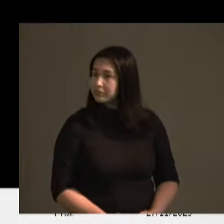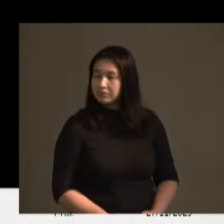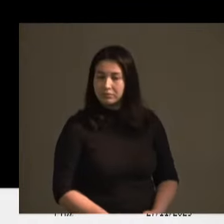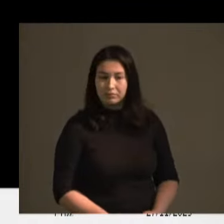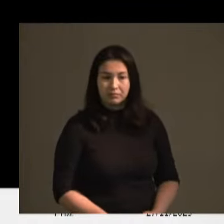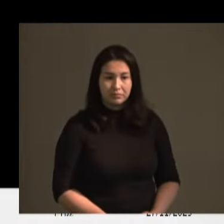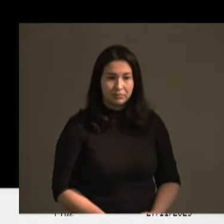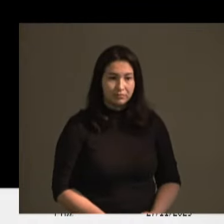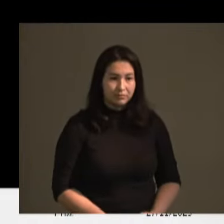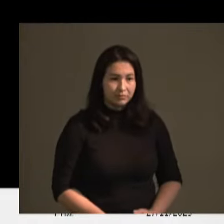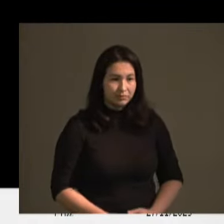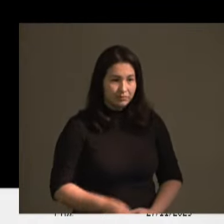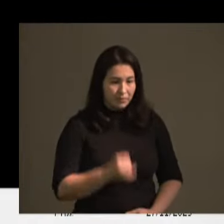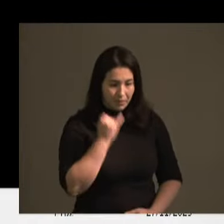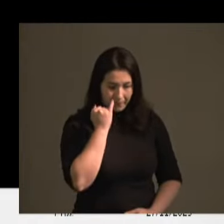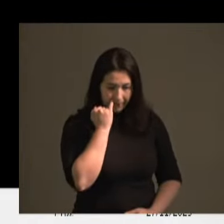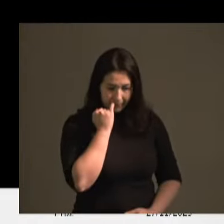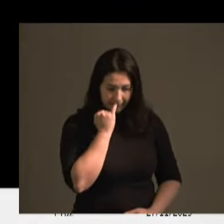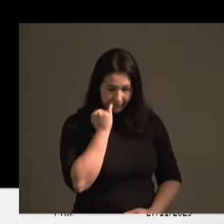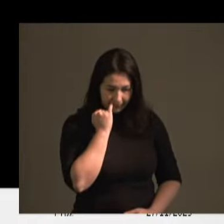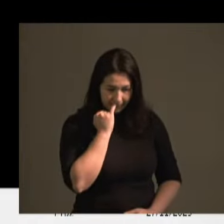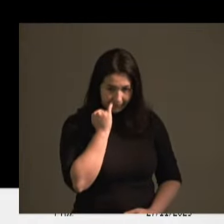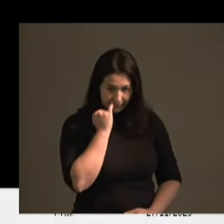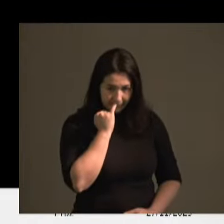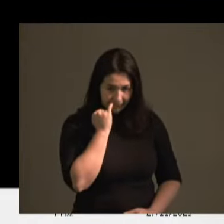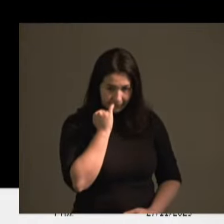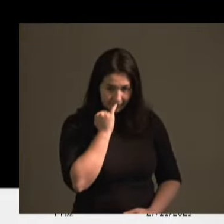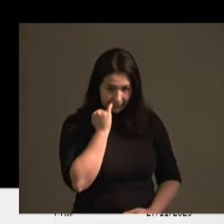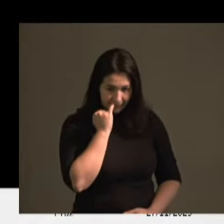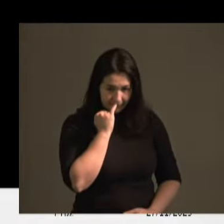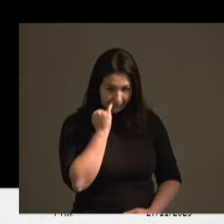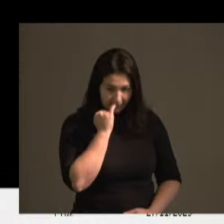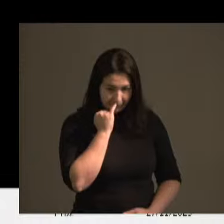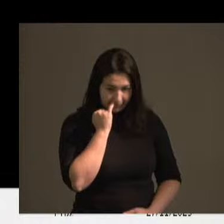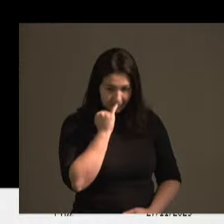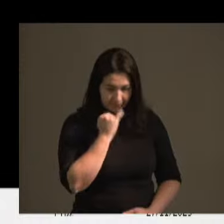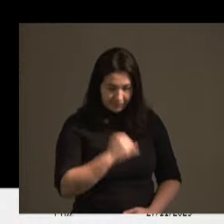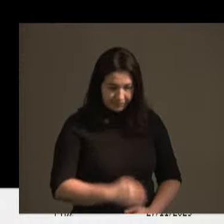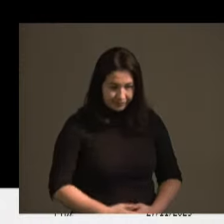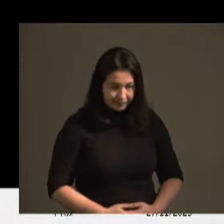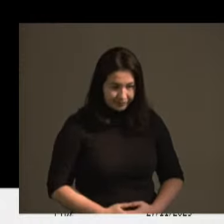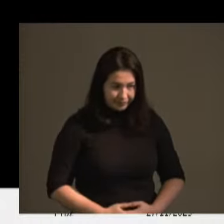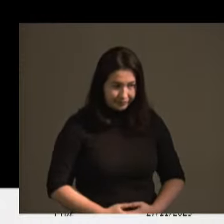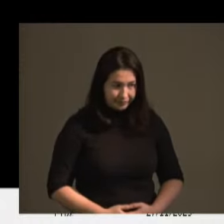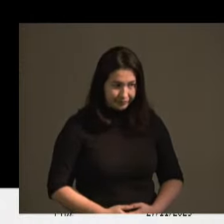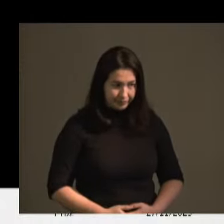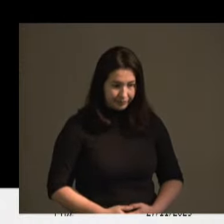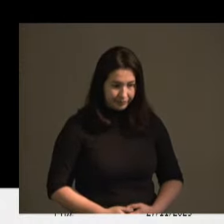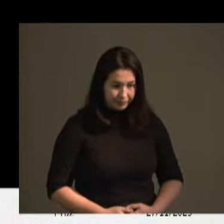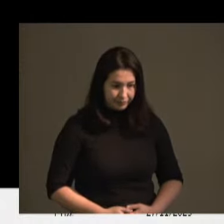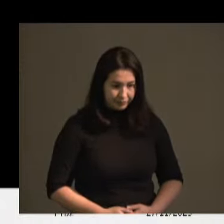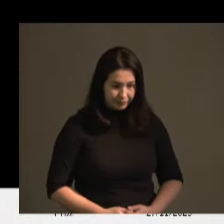negro, criança ou velho, sendo tratado com desigualdade por suas condições físicas.